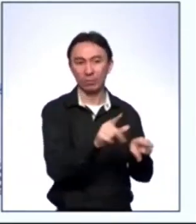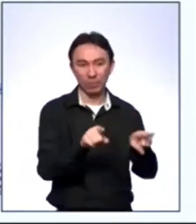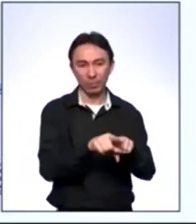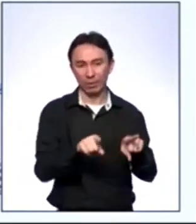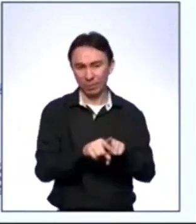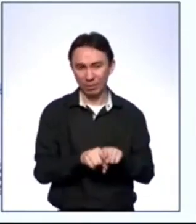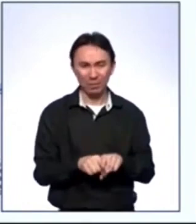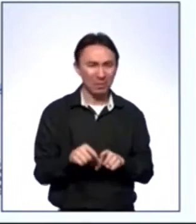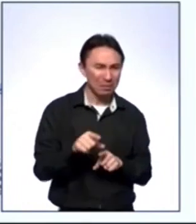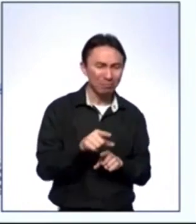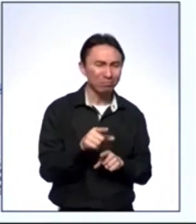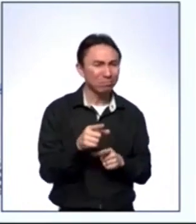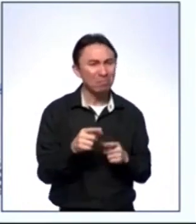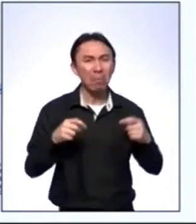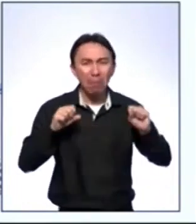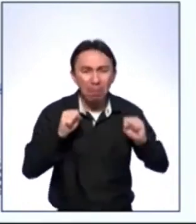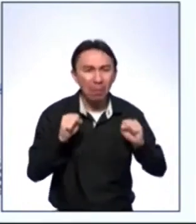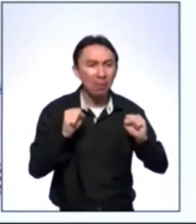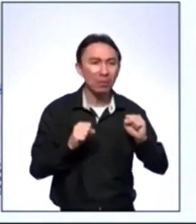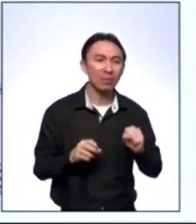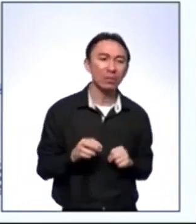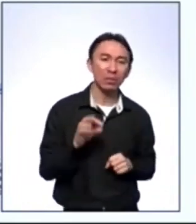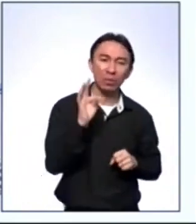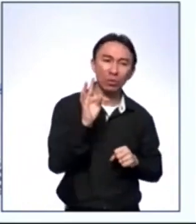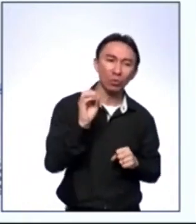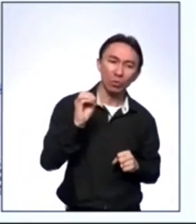Eu Fuso não entendi isso. É assim, ó.